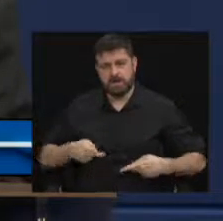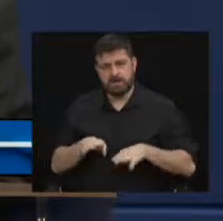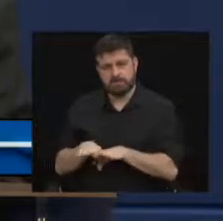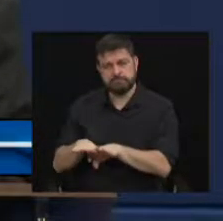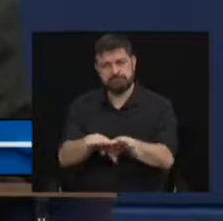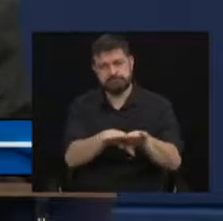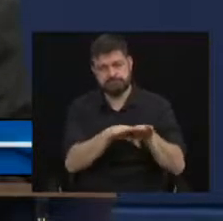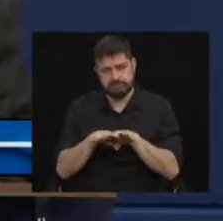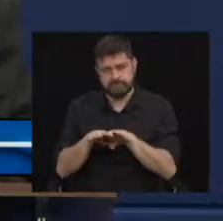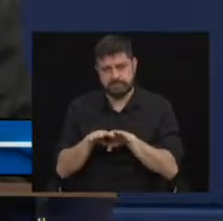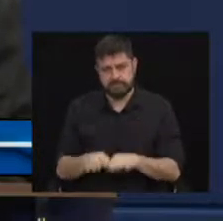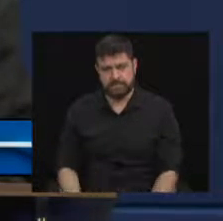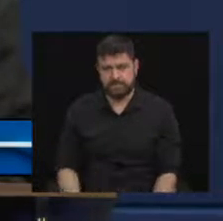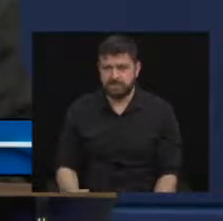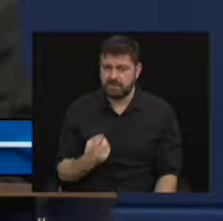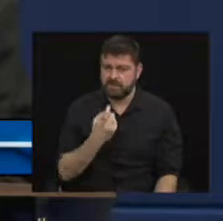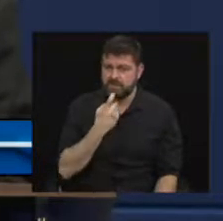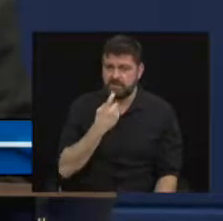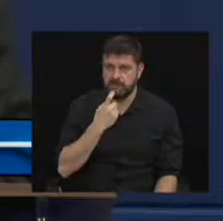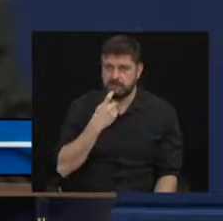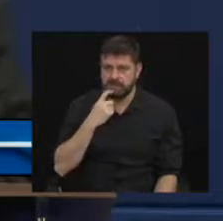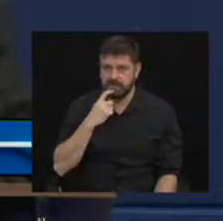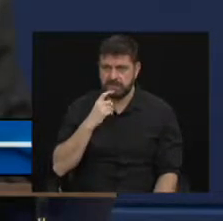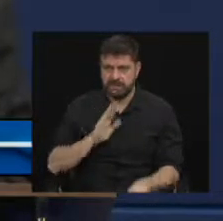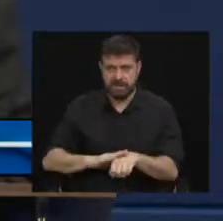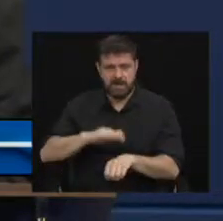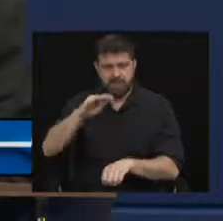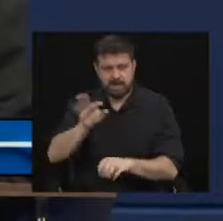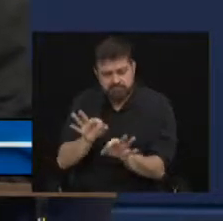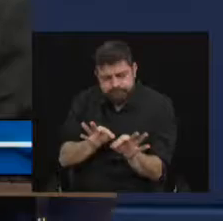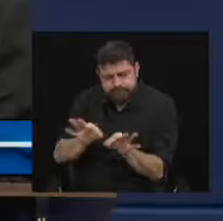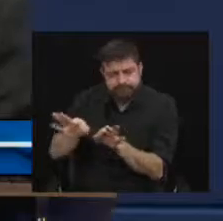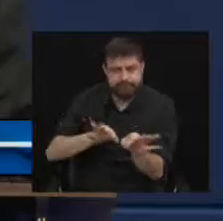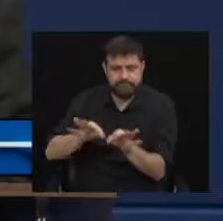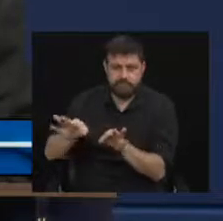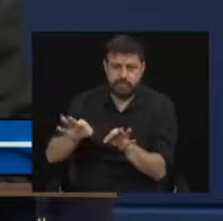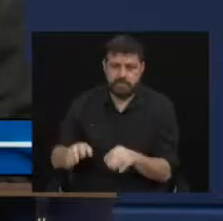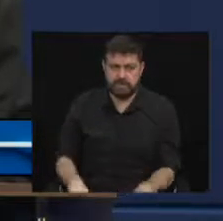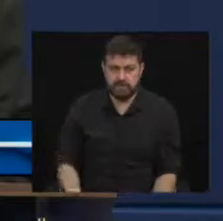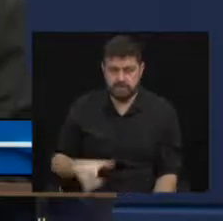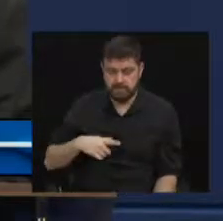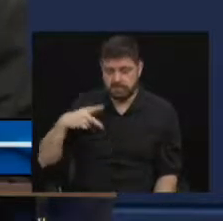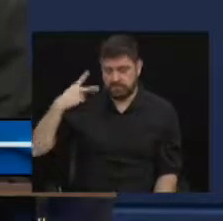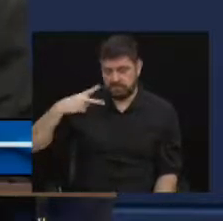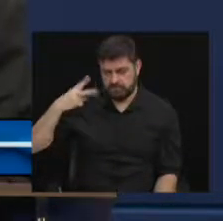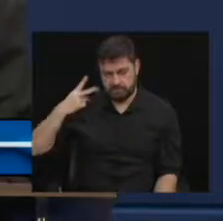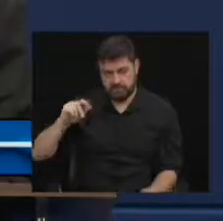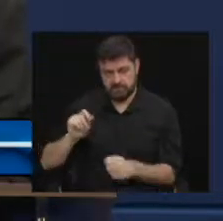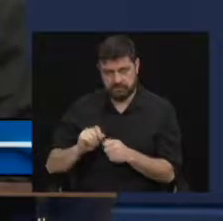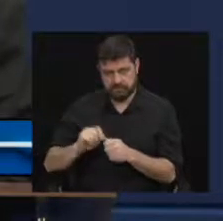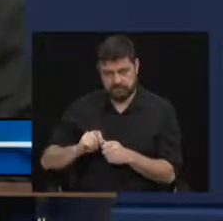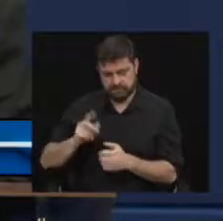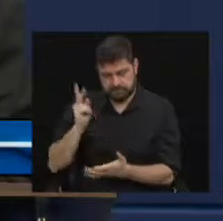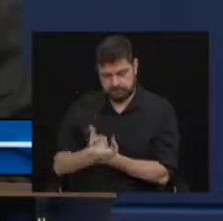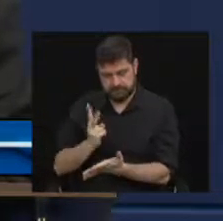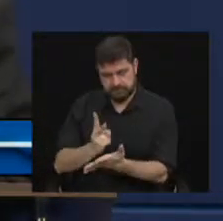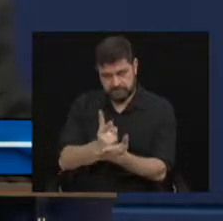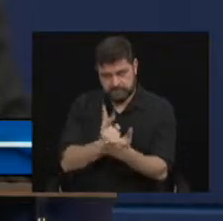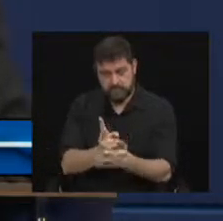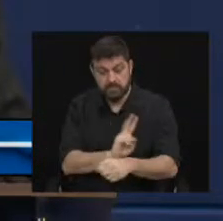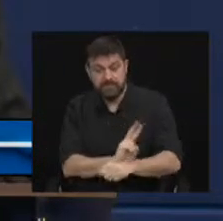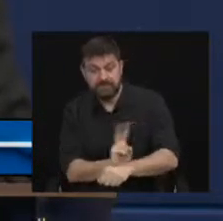no caminho certo. Quero aqui parabenizar também todos os presidentes de partido e todos os